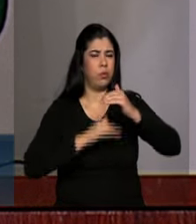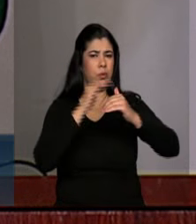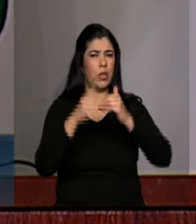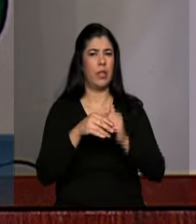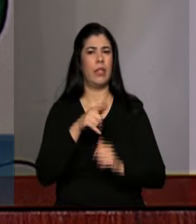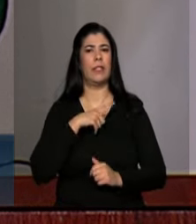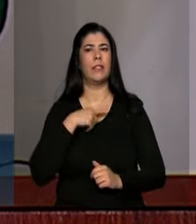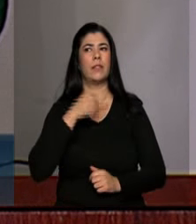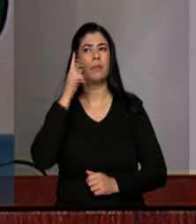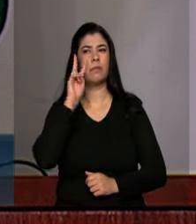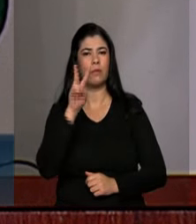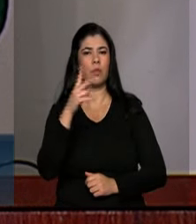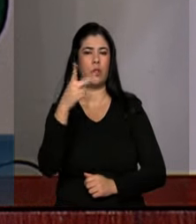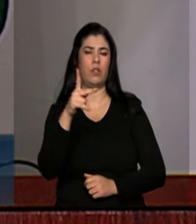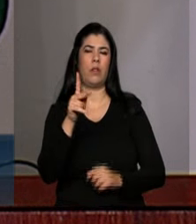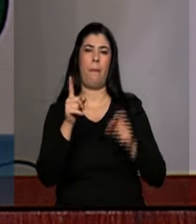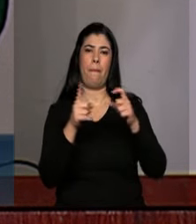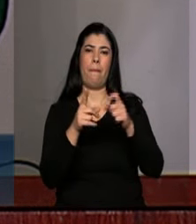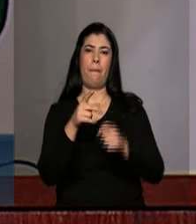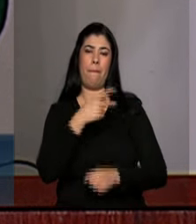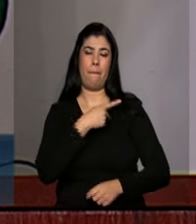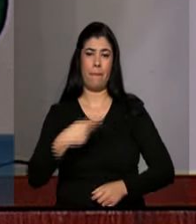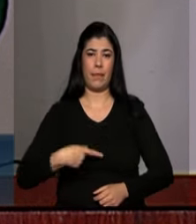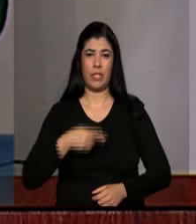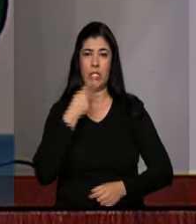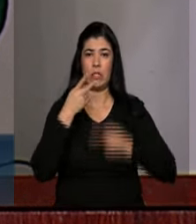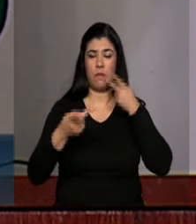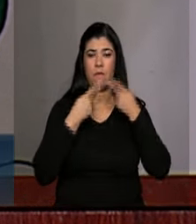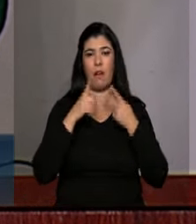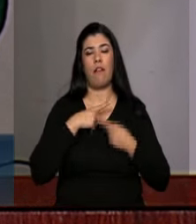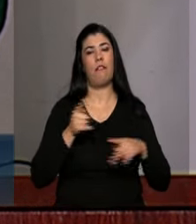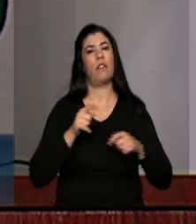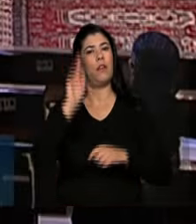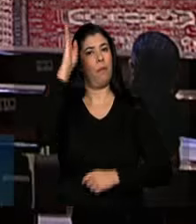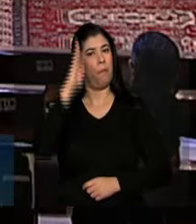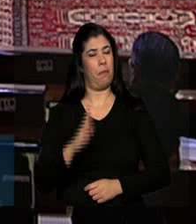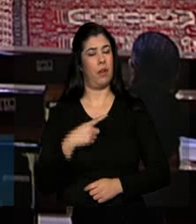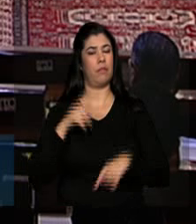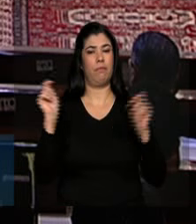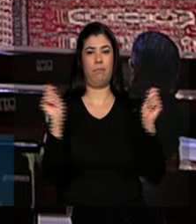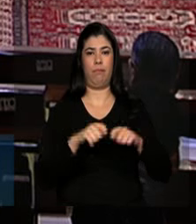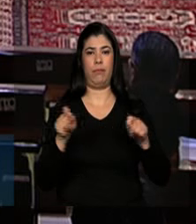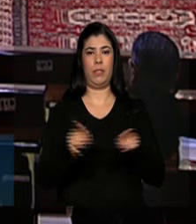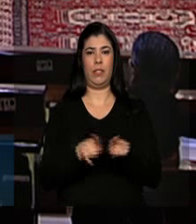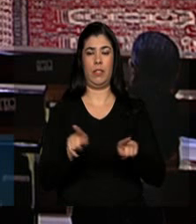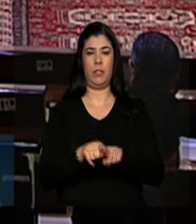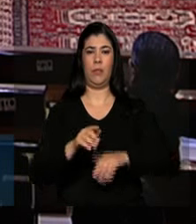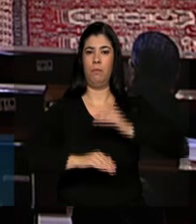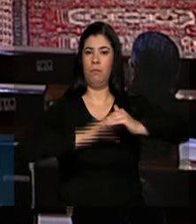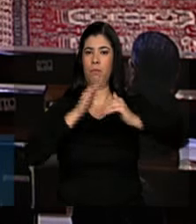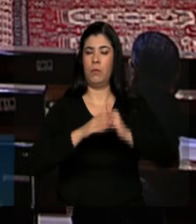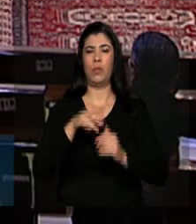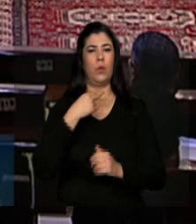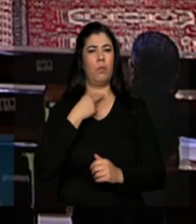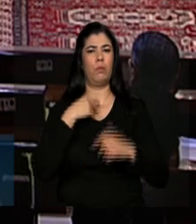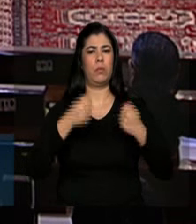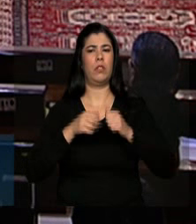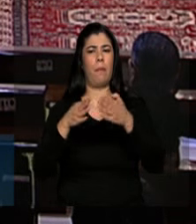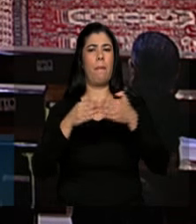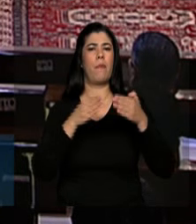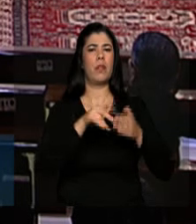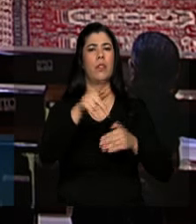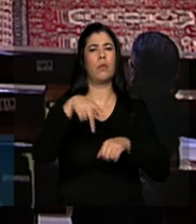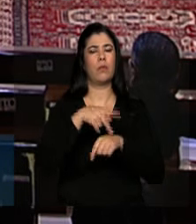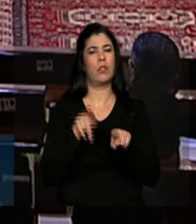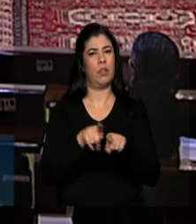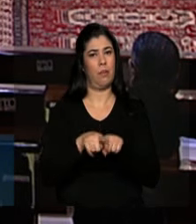nas palavras de Vossa Excelência, tem capacidade e relevância para tomar atitude sem pedir licença. É